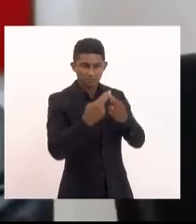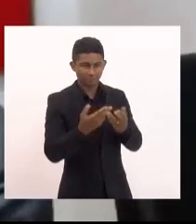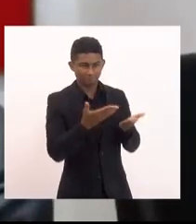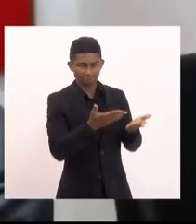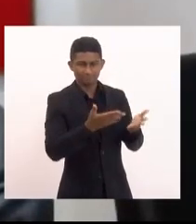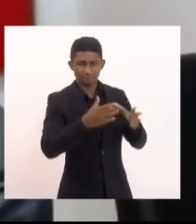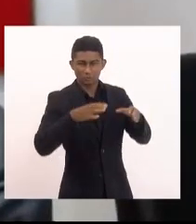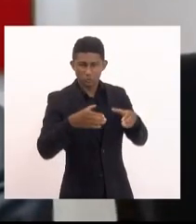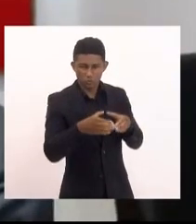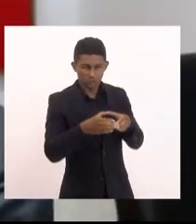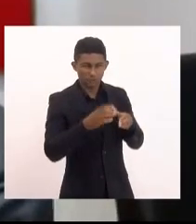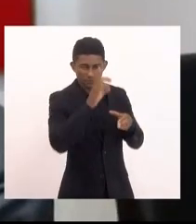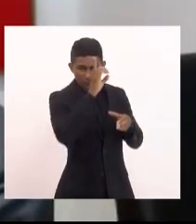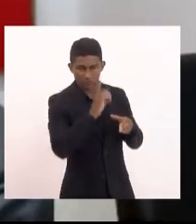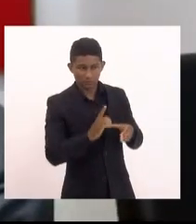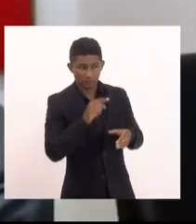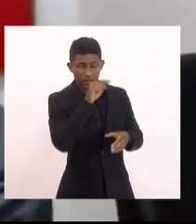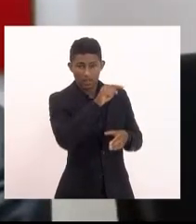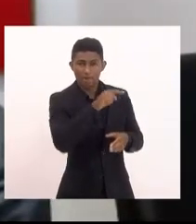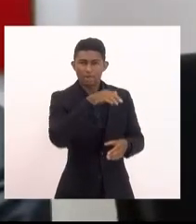e nós votamos lá